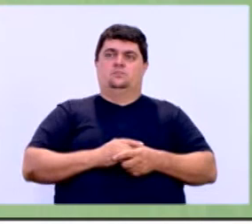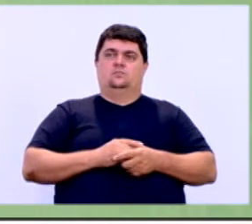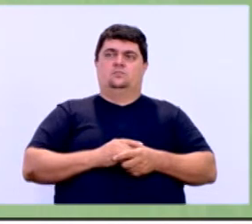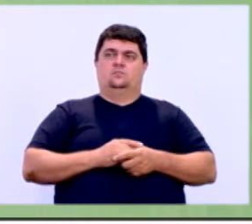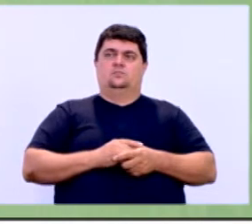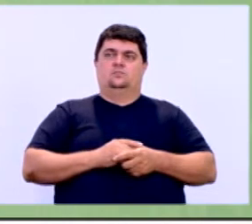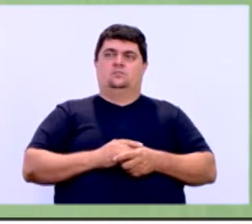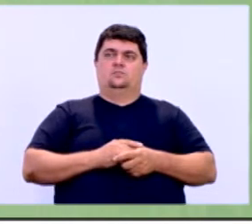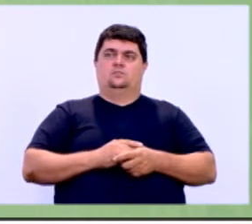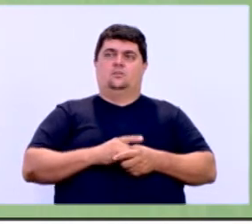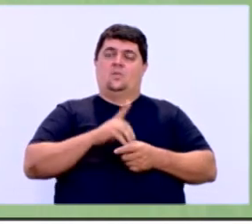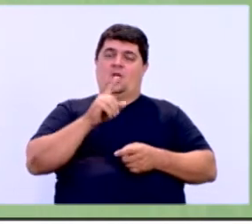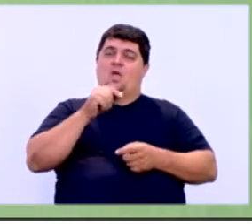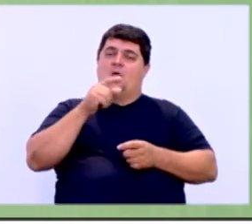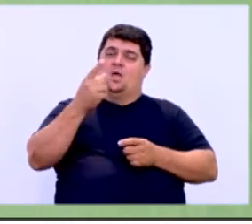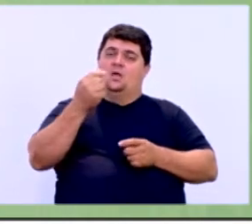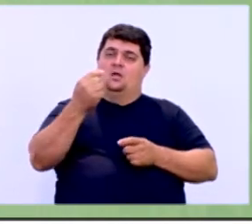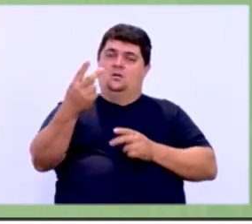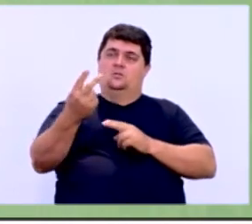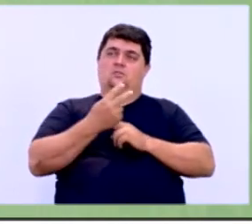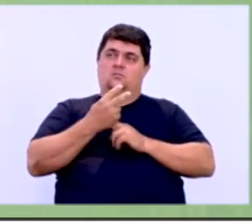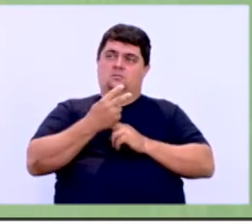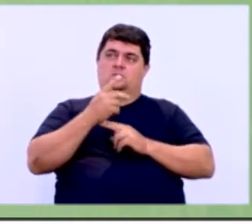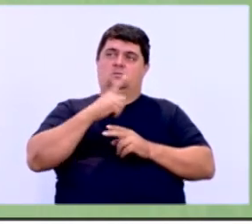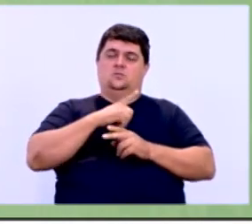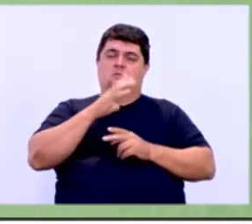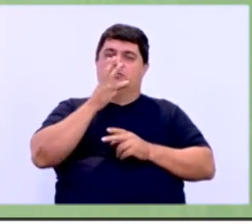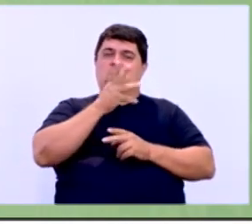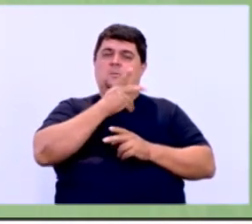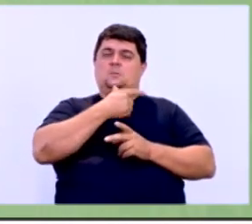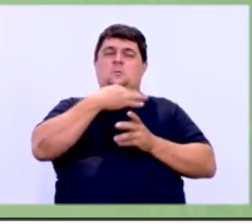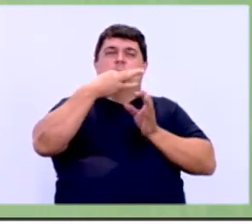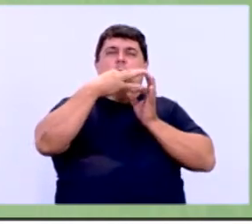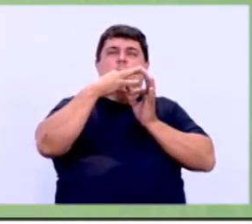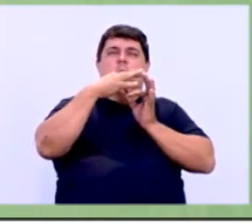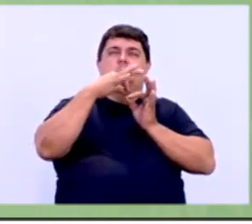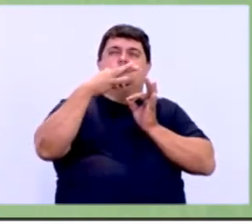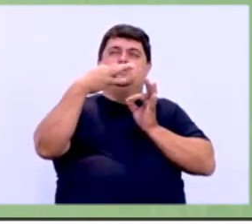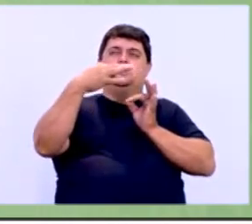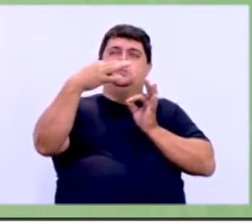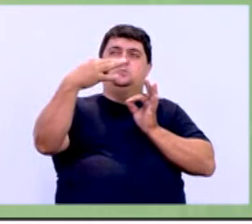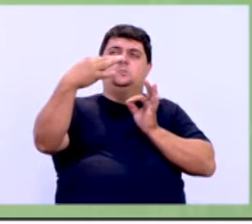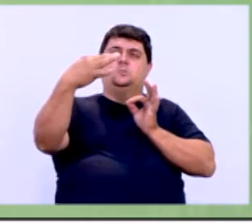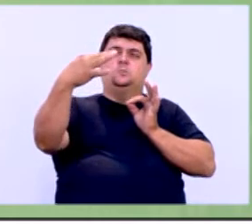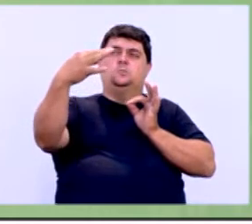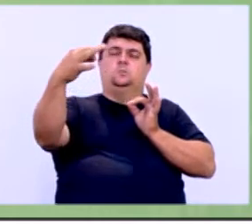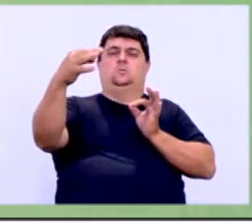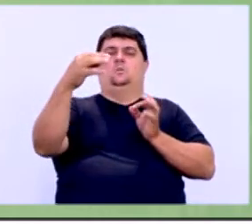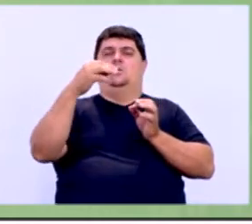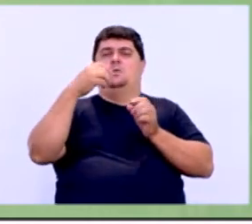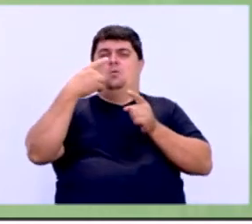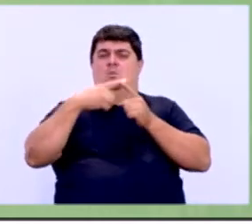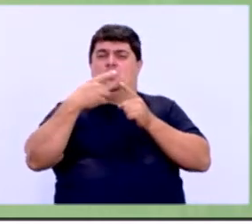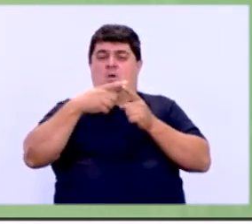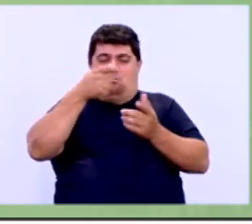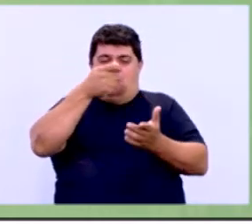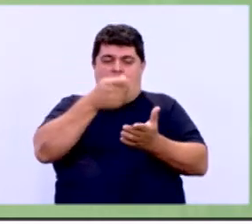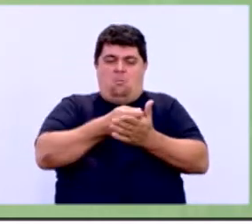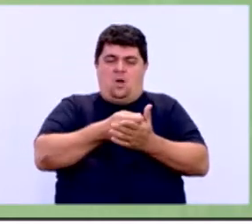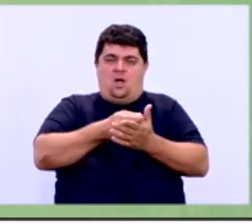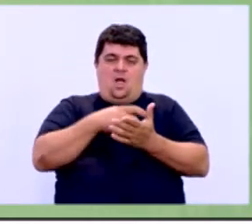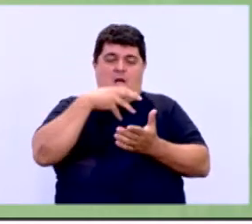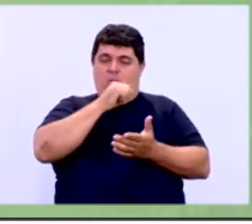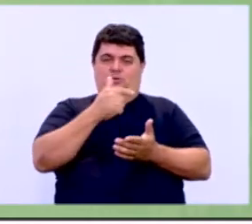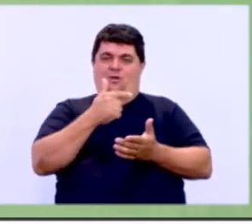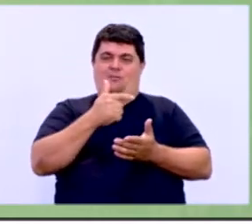Né? Então são financiamentos de duração de longo prazo. Né? O tempo de pagamento é